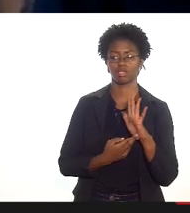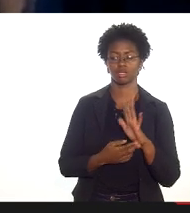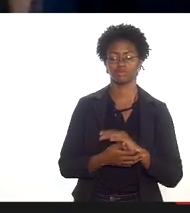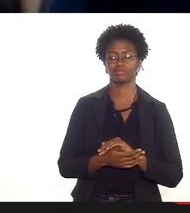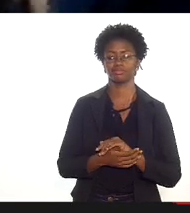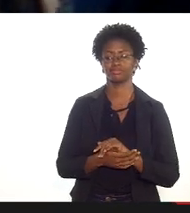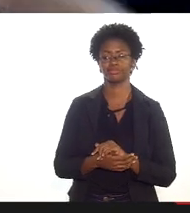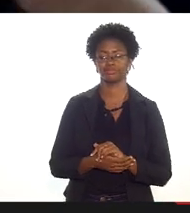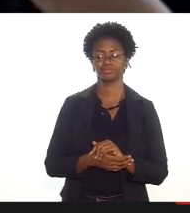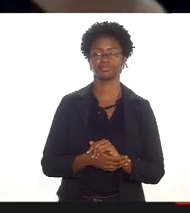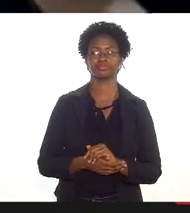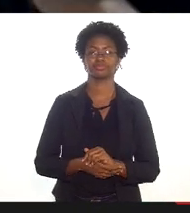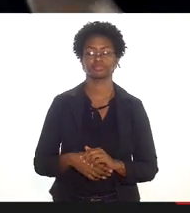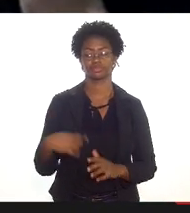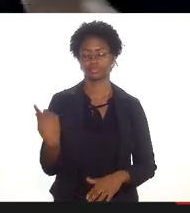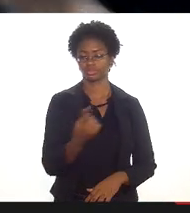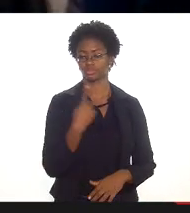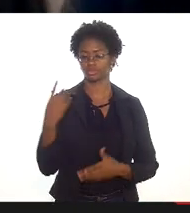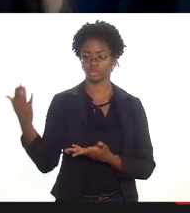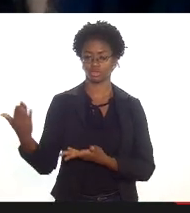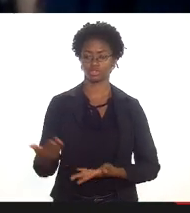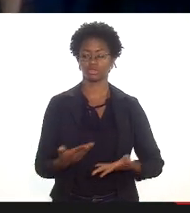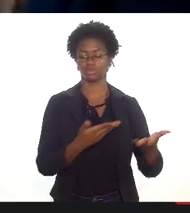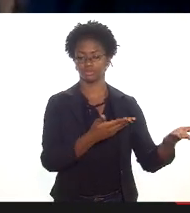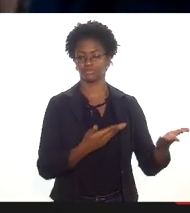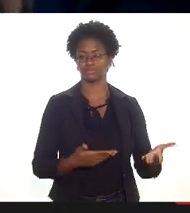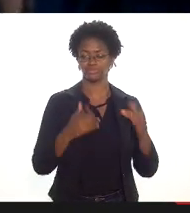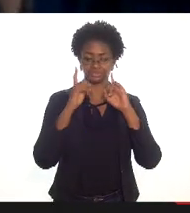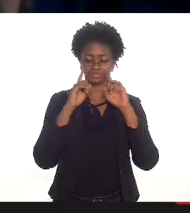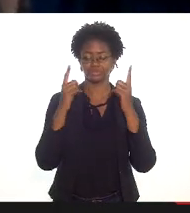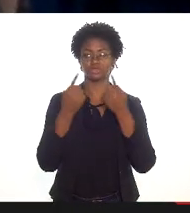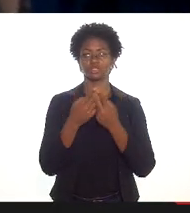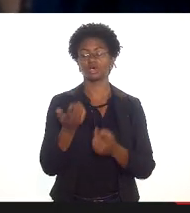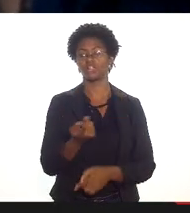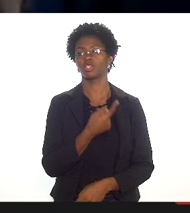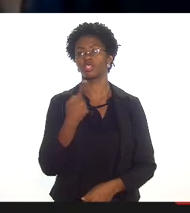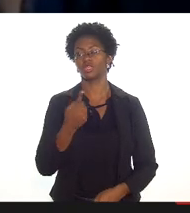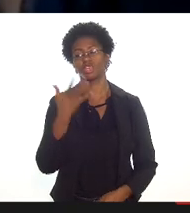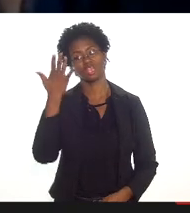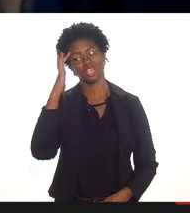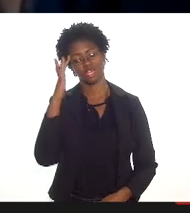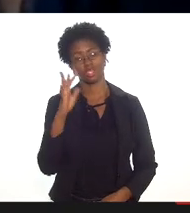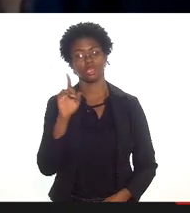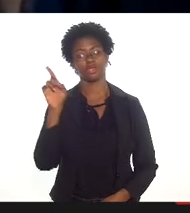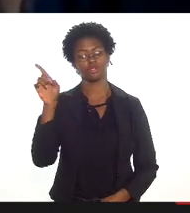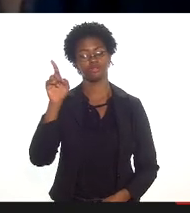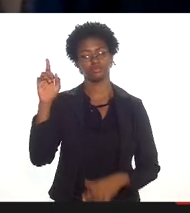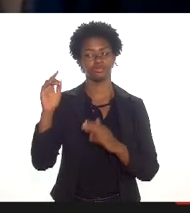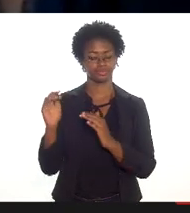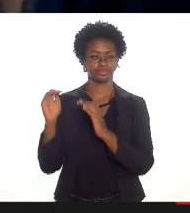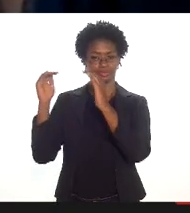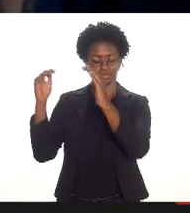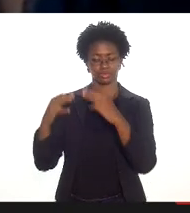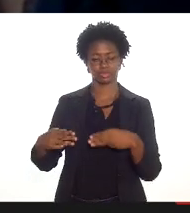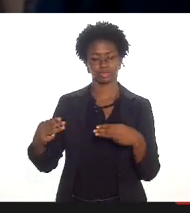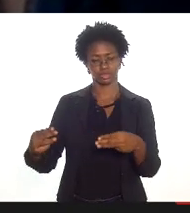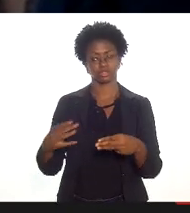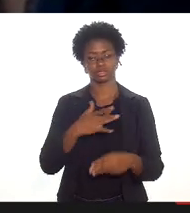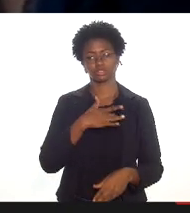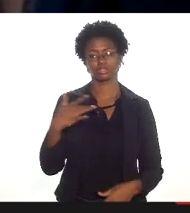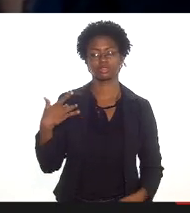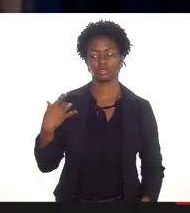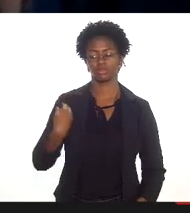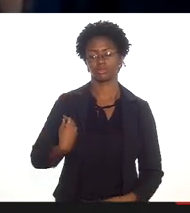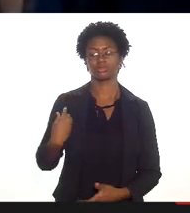Na verdade, a gente foi convidado para a reunião, a gente esperava que a Superintendência Regional do Ministério da Saúde estivesse